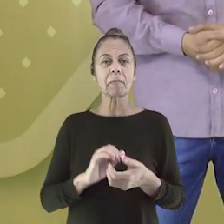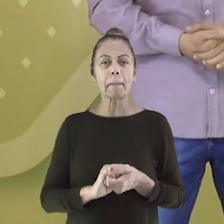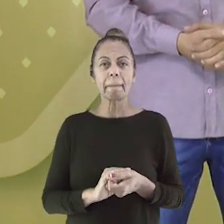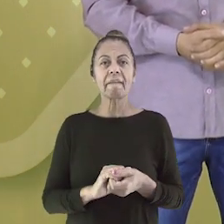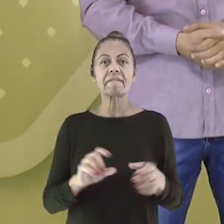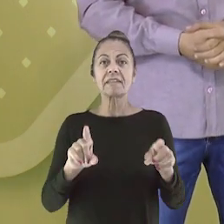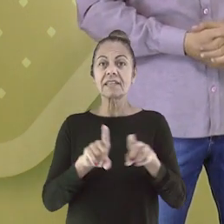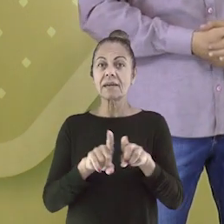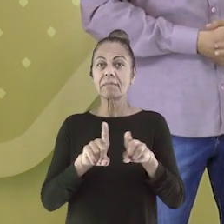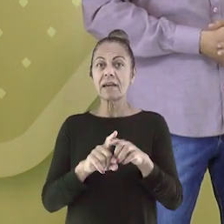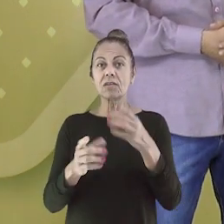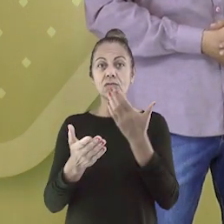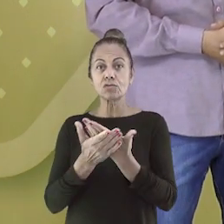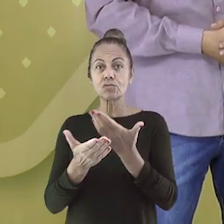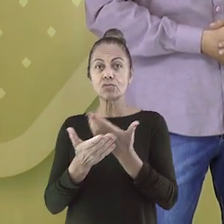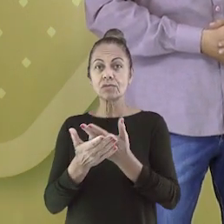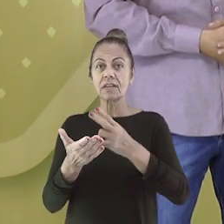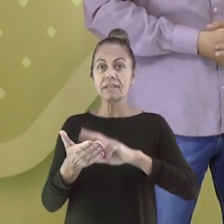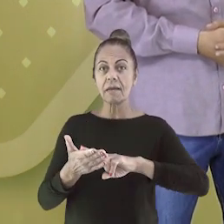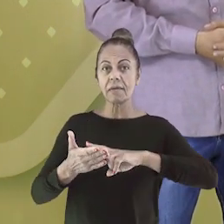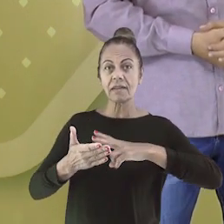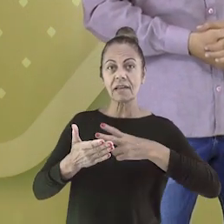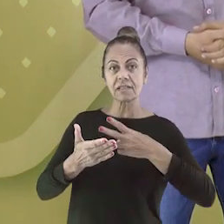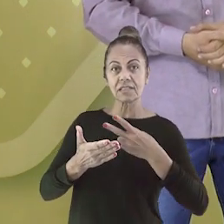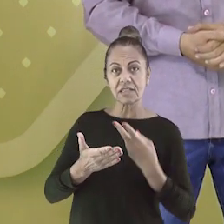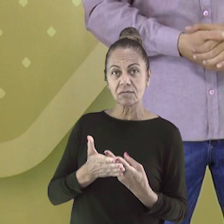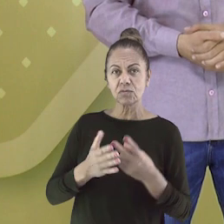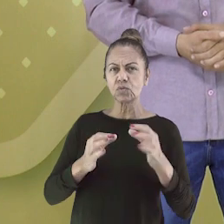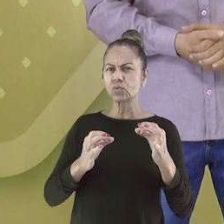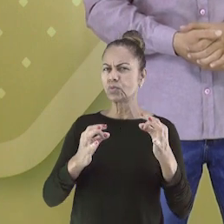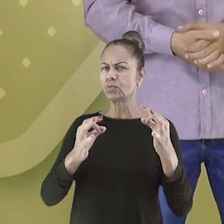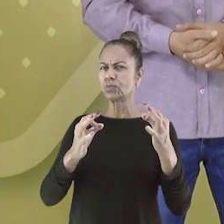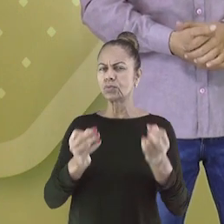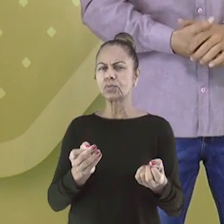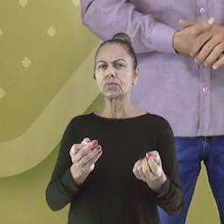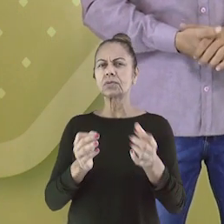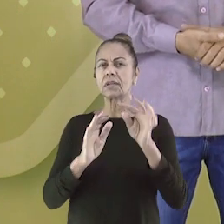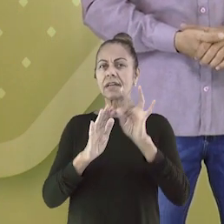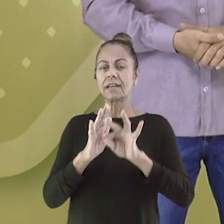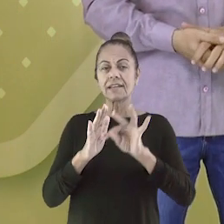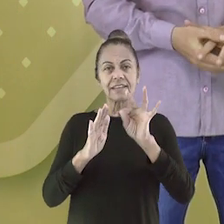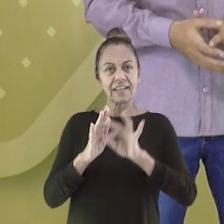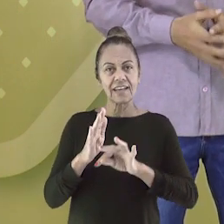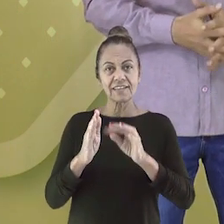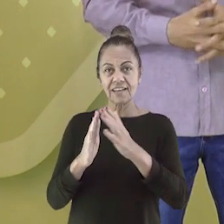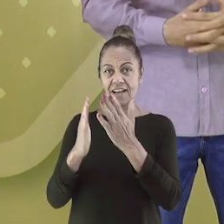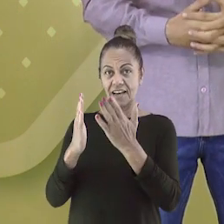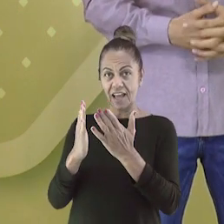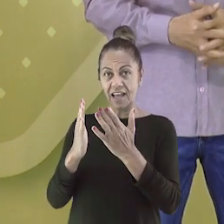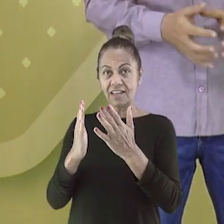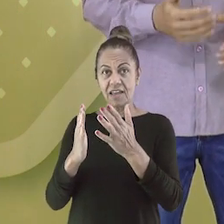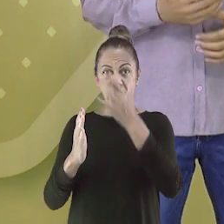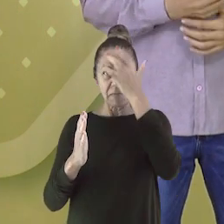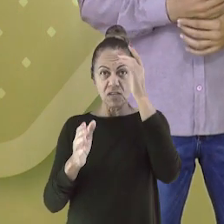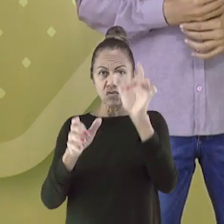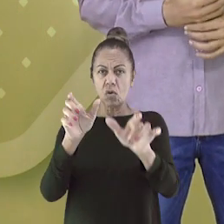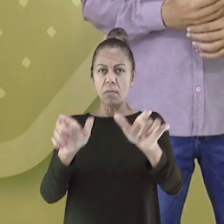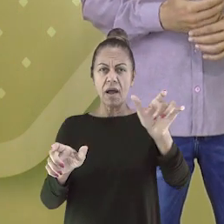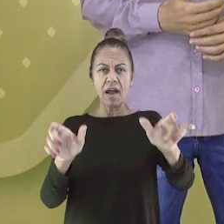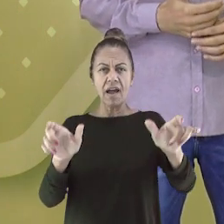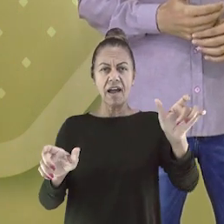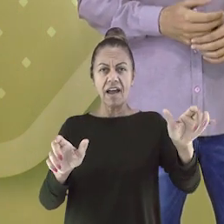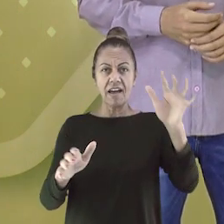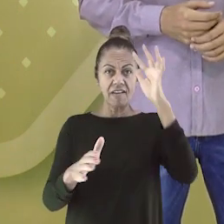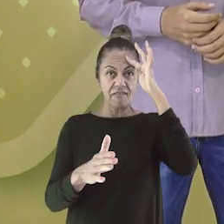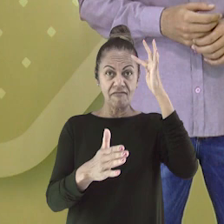Consideramos ainda como o estudo e a interpretação dos textos sagrados influenciam os fiéis a